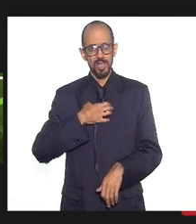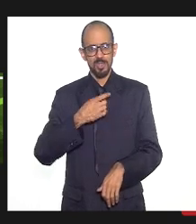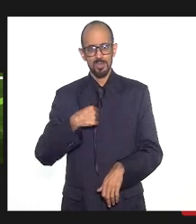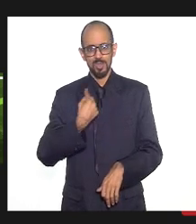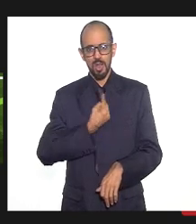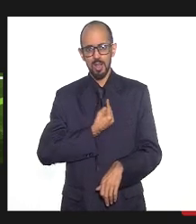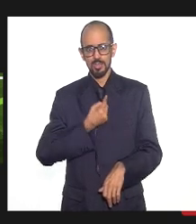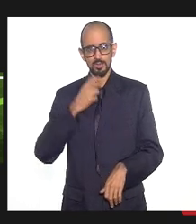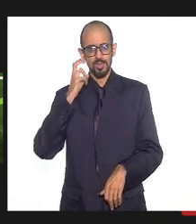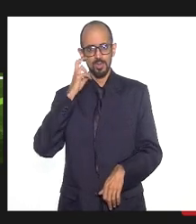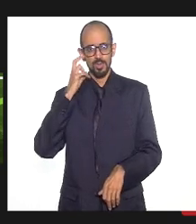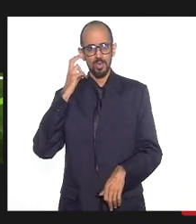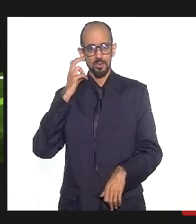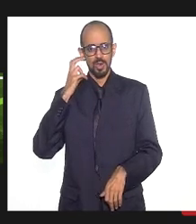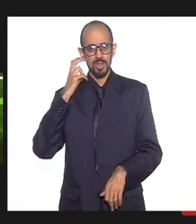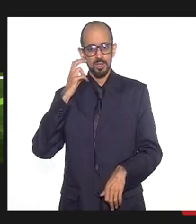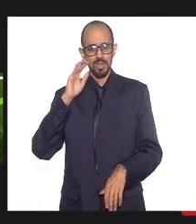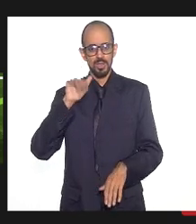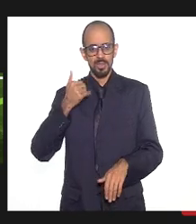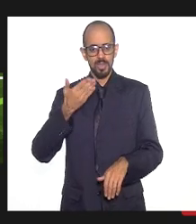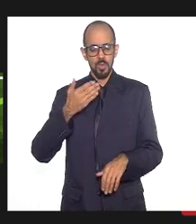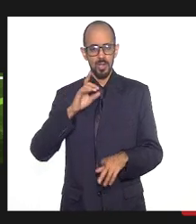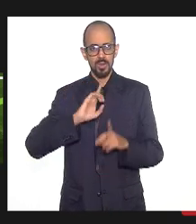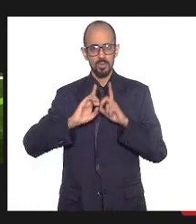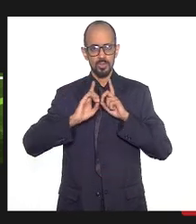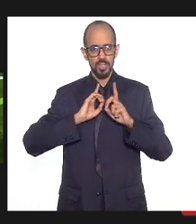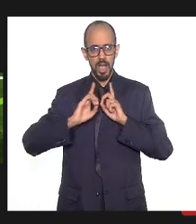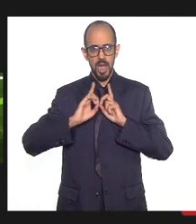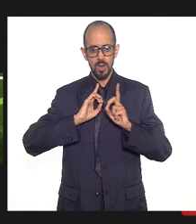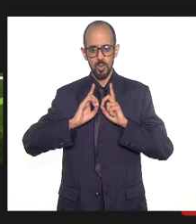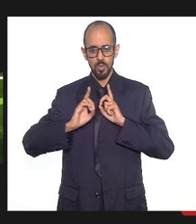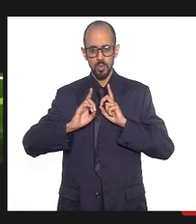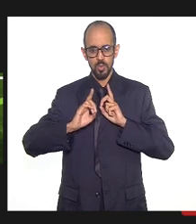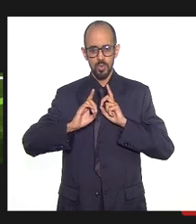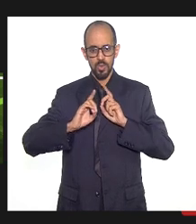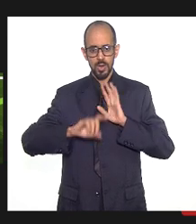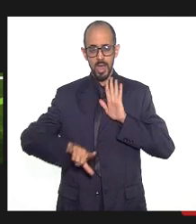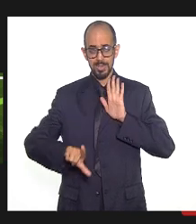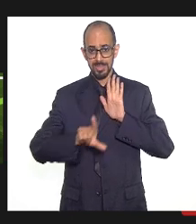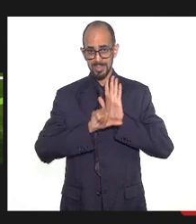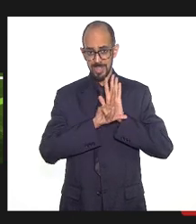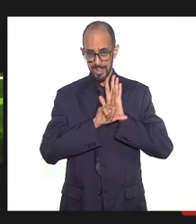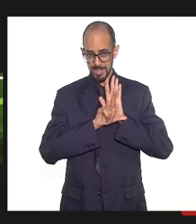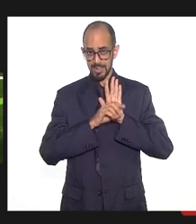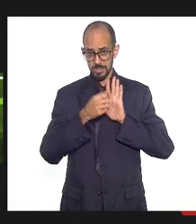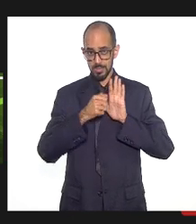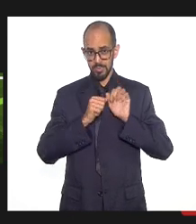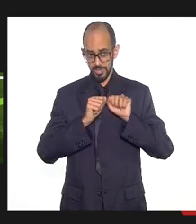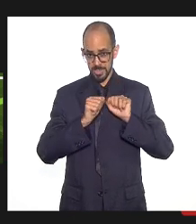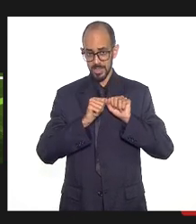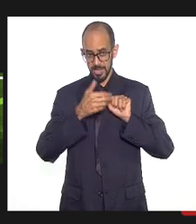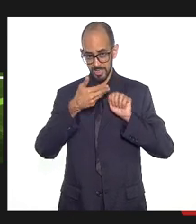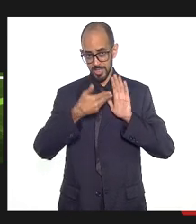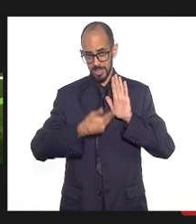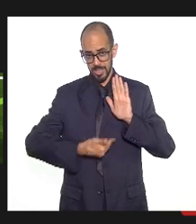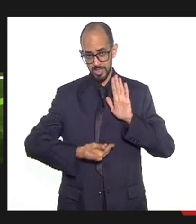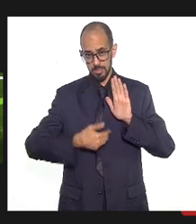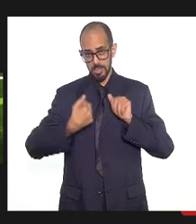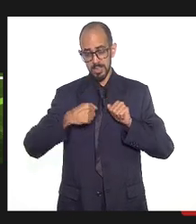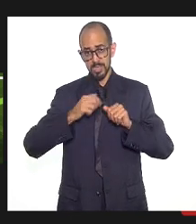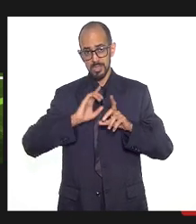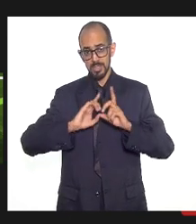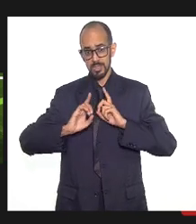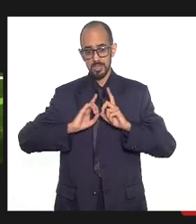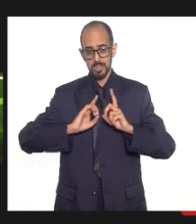aí, no diálogo, né, nas leis, para fazer as leis, né, vamos dizer assim, tem que ter esse